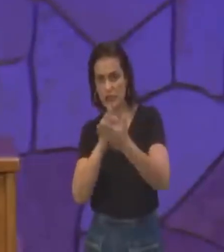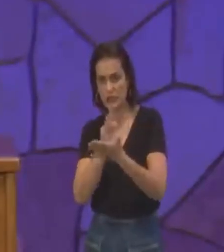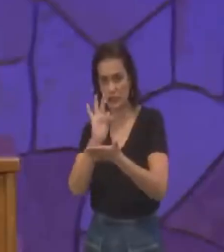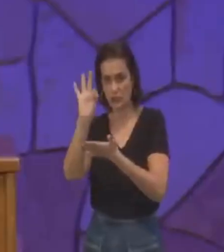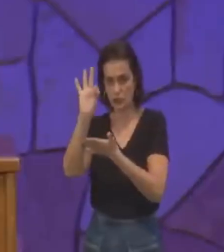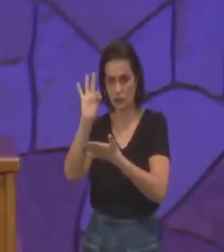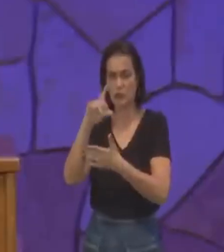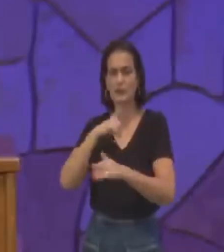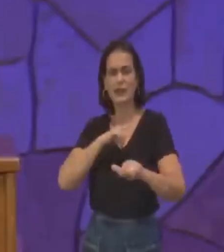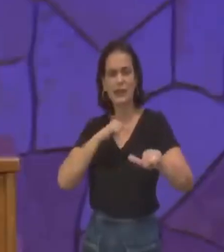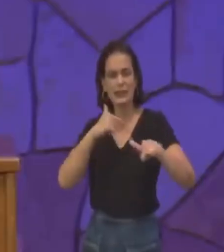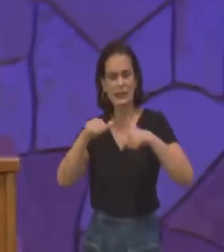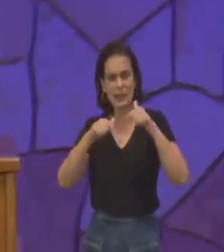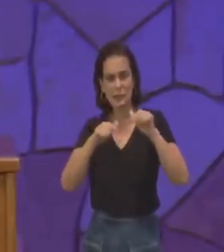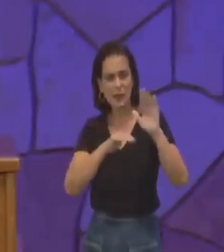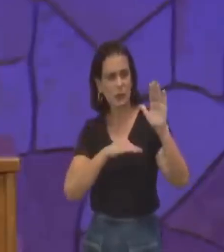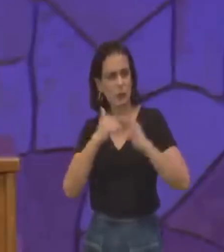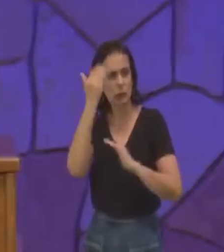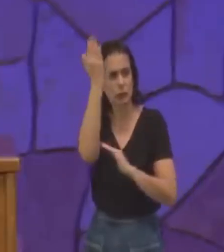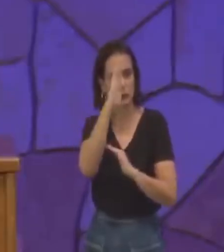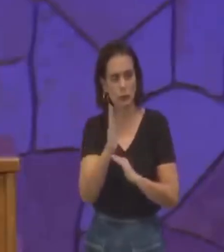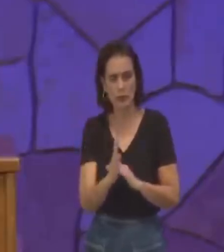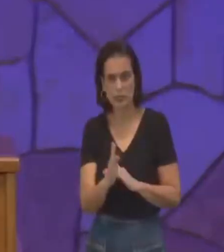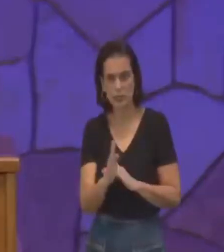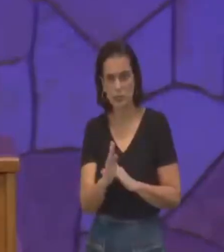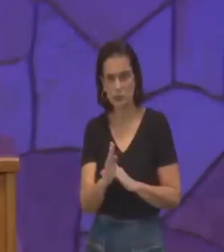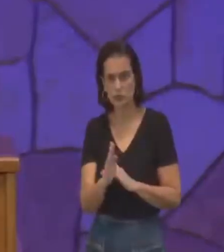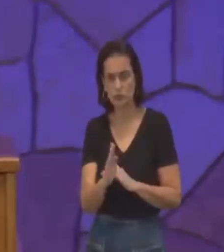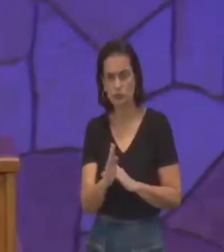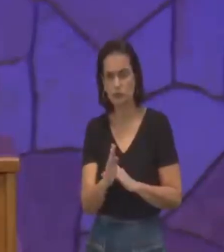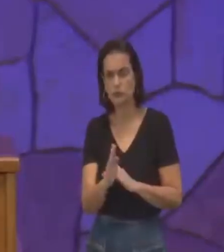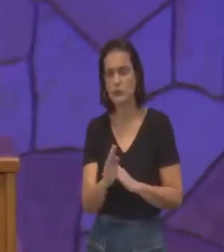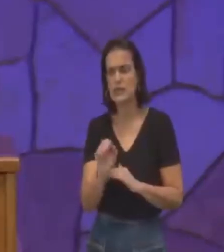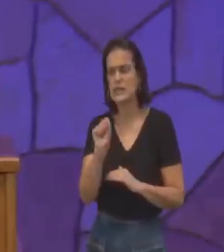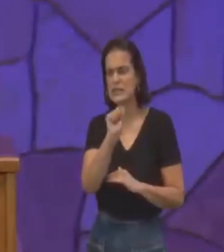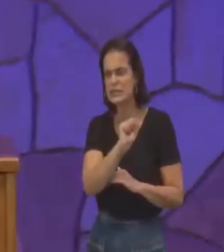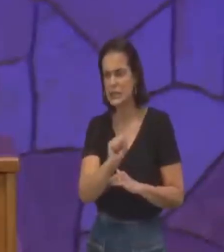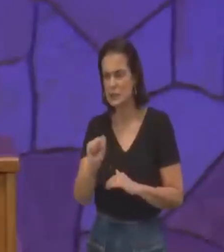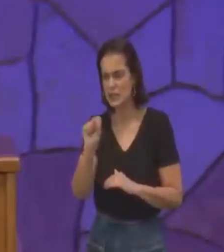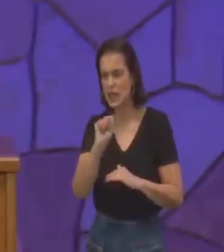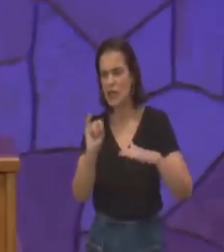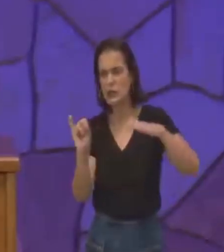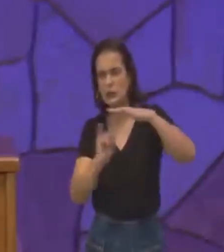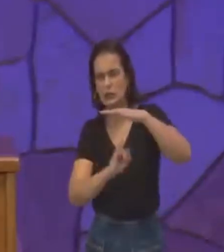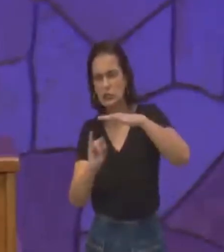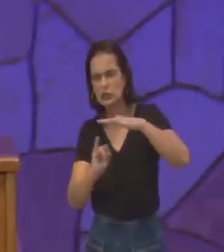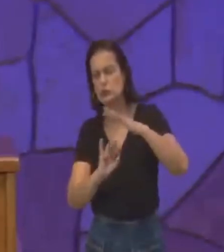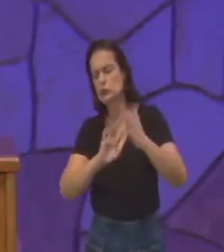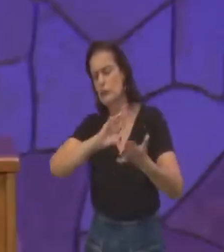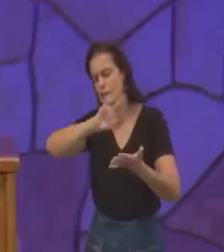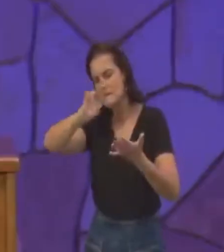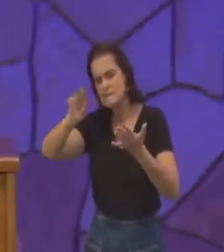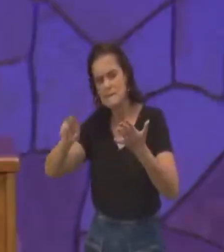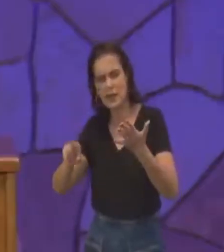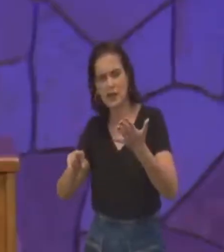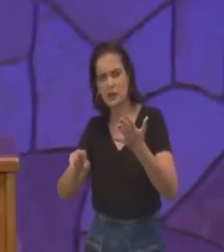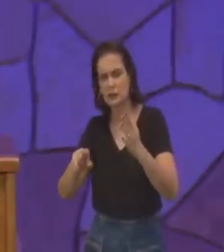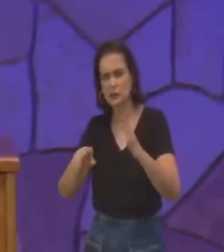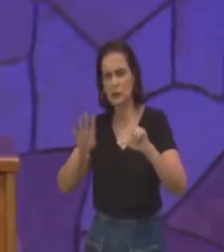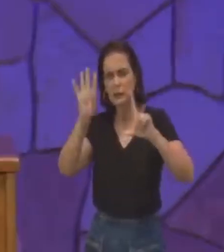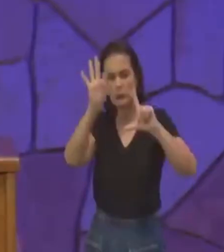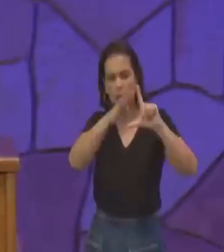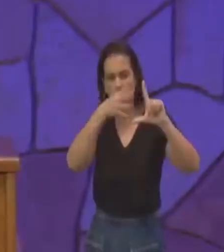possui trabalho em todo o Brasil, com os seminários, os institutos e toda grade